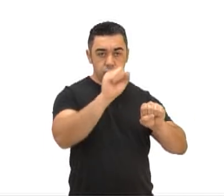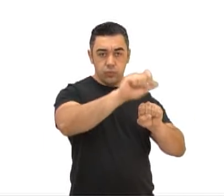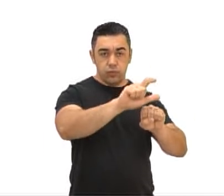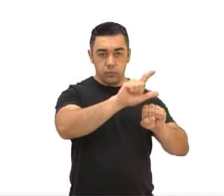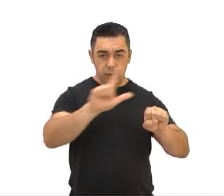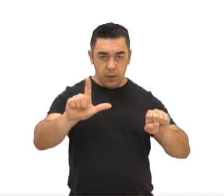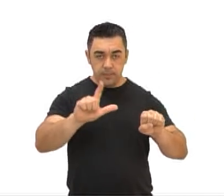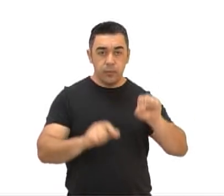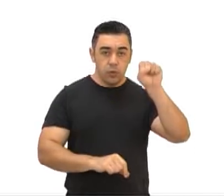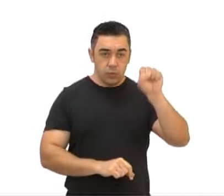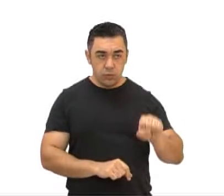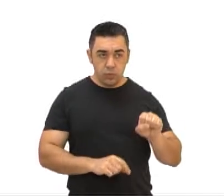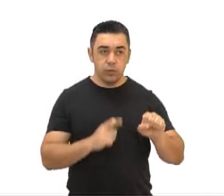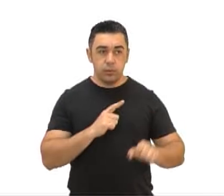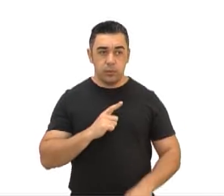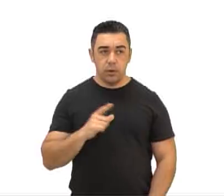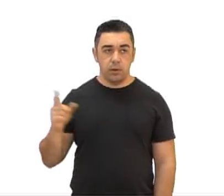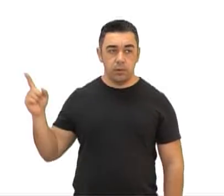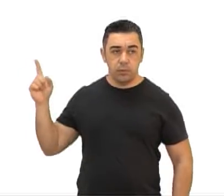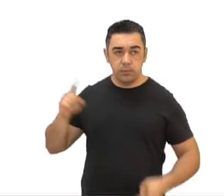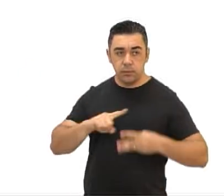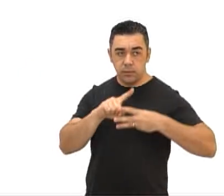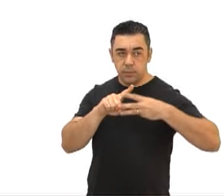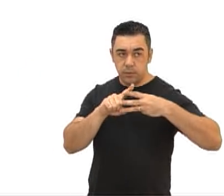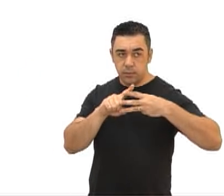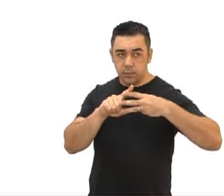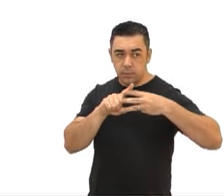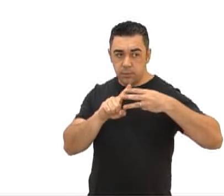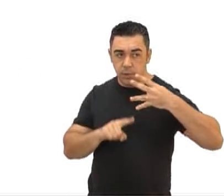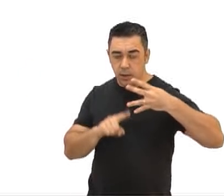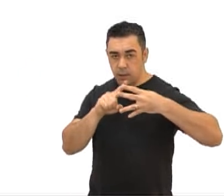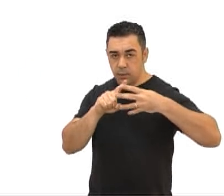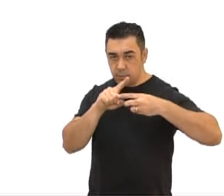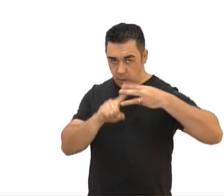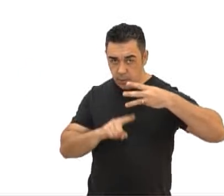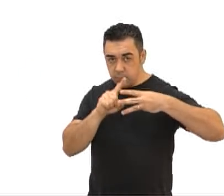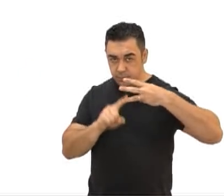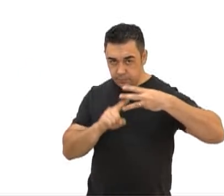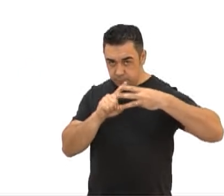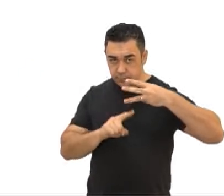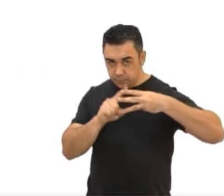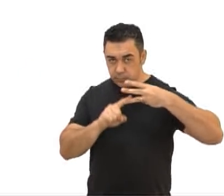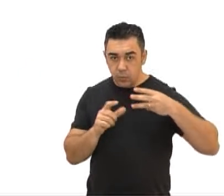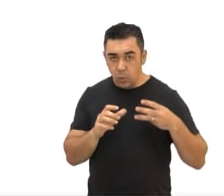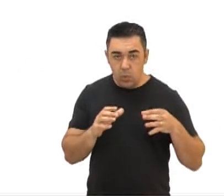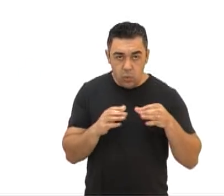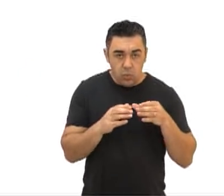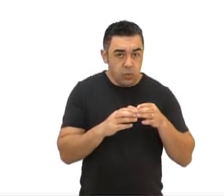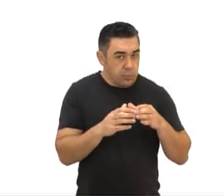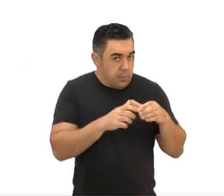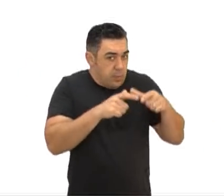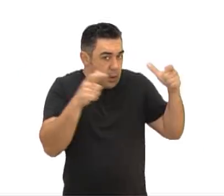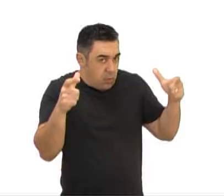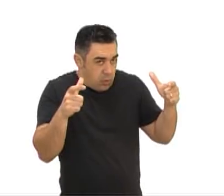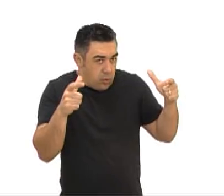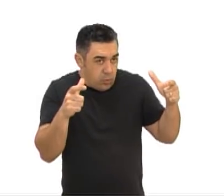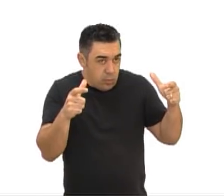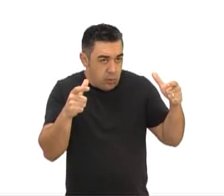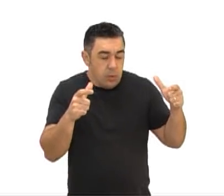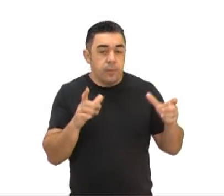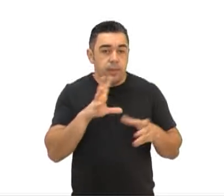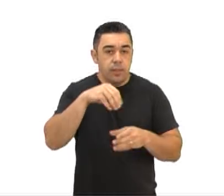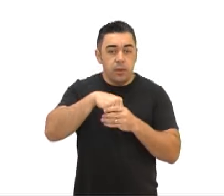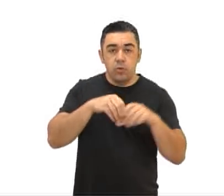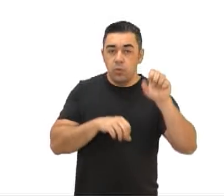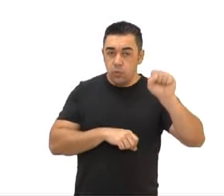no sul nós vamos ter Tupi-Guarani, Charrua e Gê, compondo aqui os grandes grupos da região sul. Claro que lembrando que